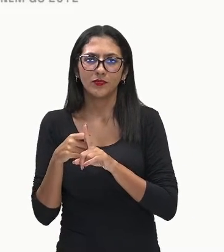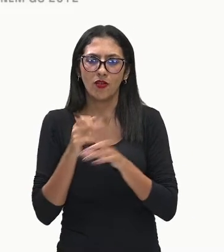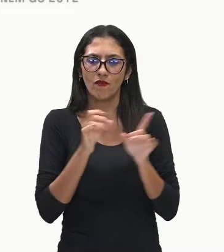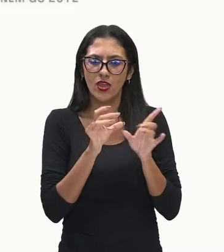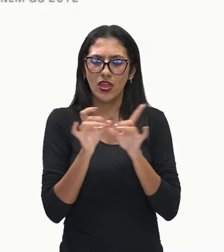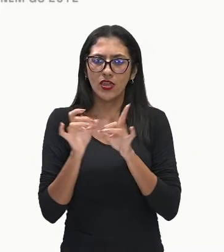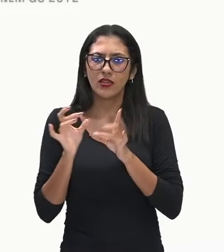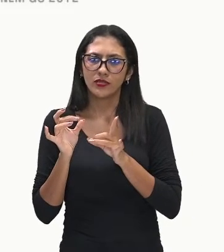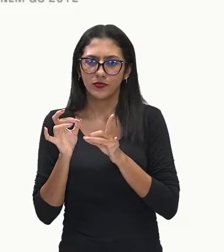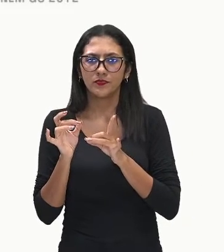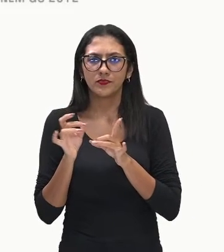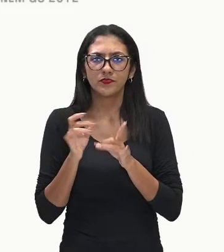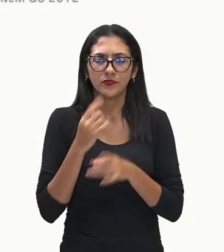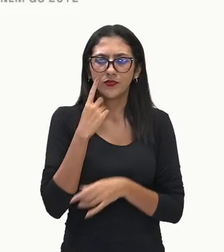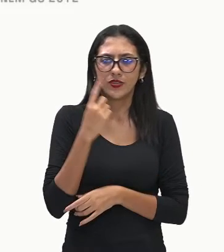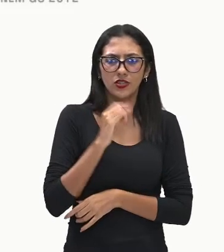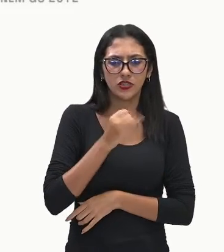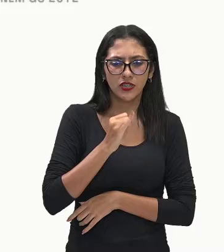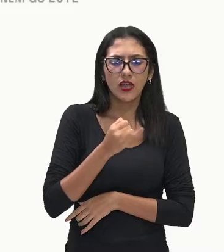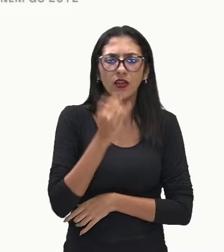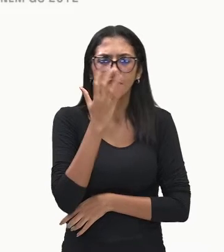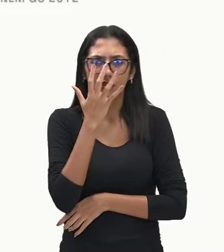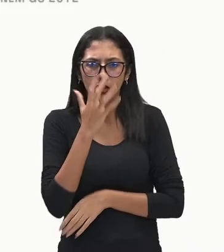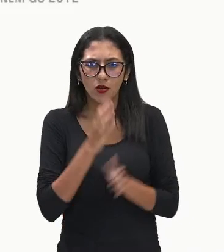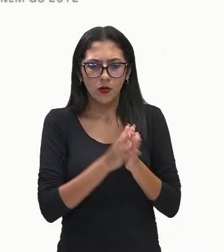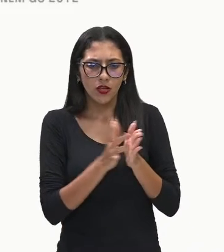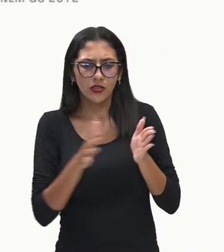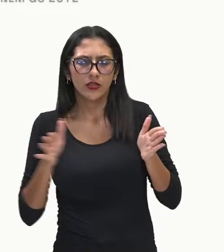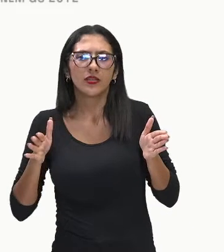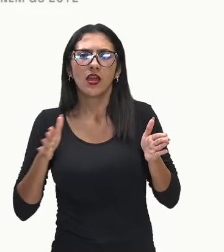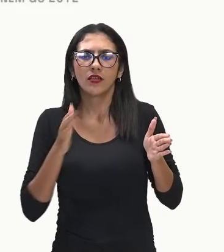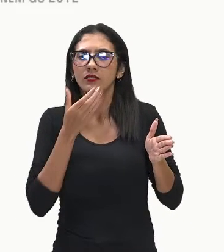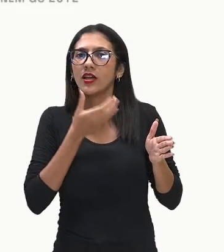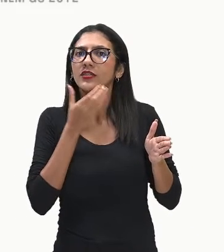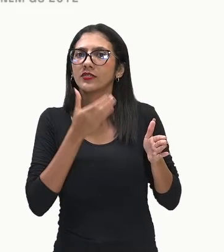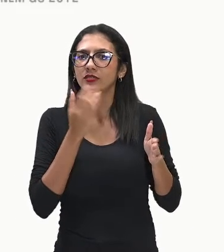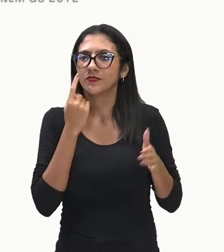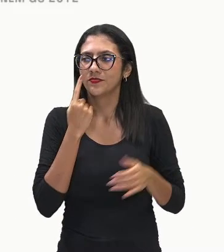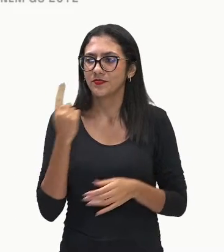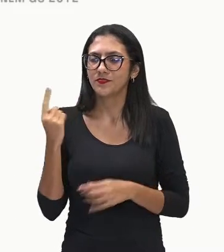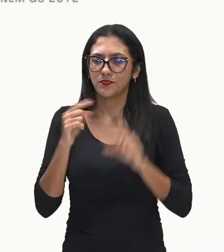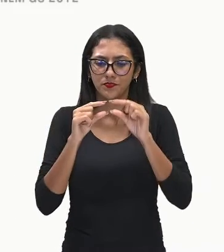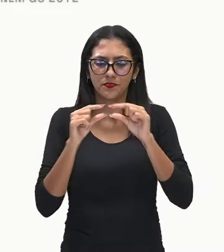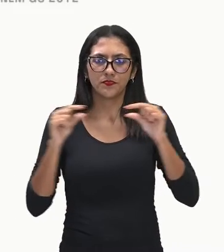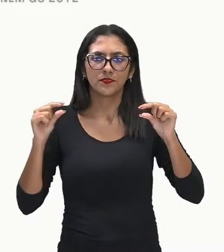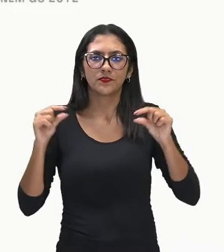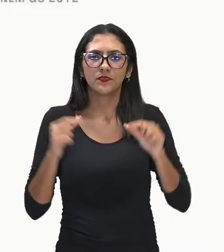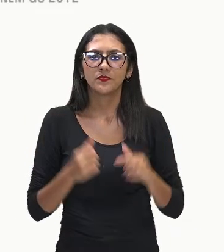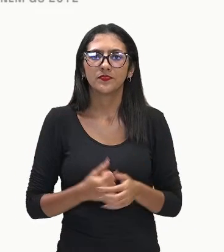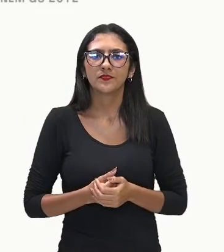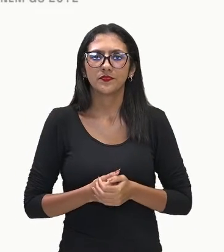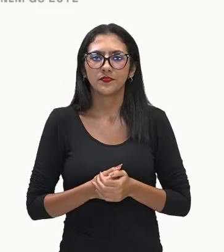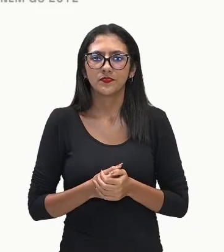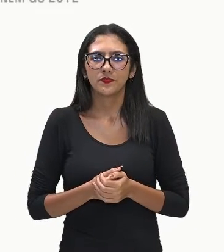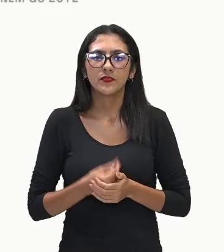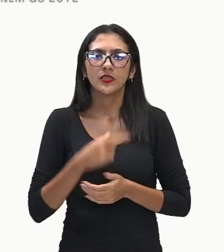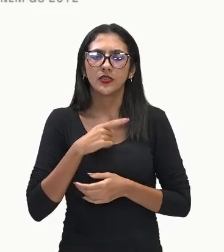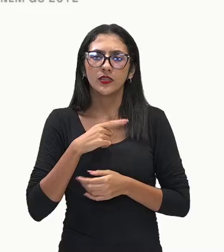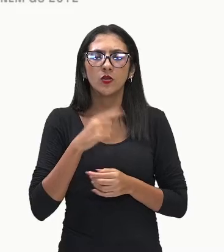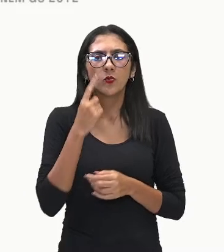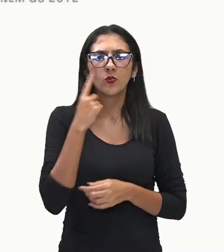longo do ano, né, janeiro, fevereiro, março, abril até dezembro. E temos aqui um gráfico de linhas